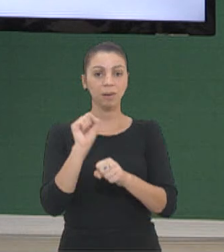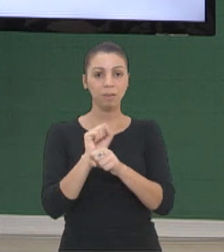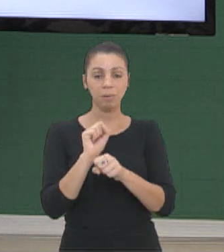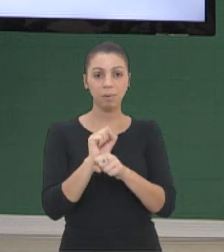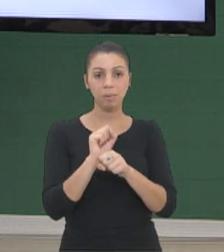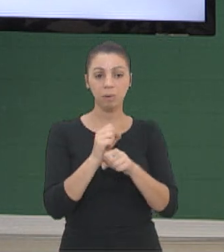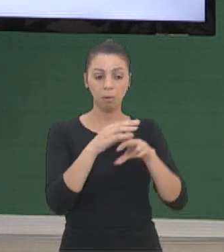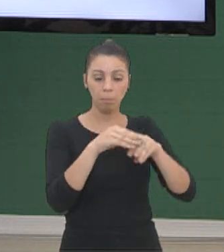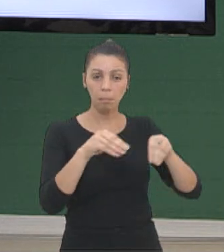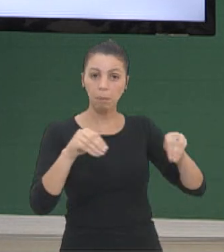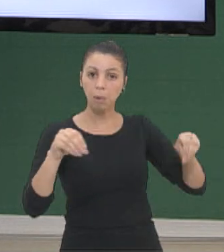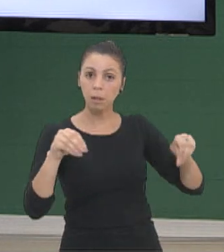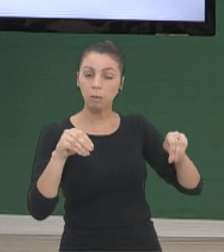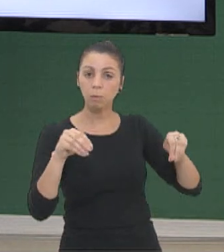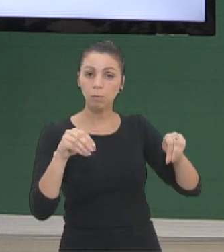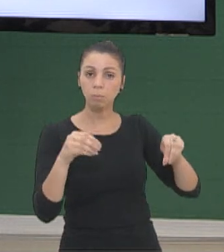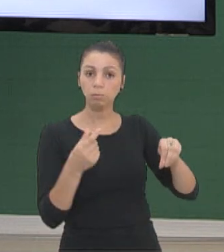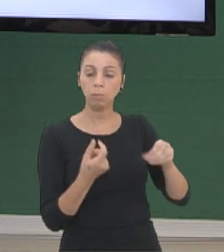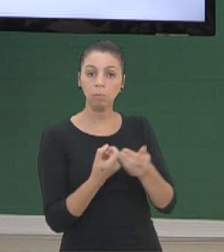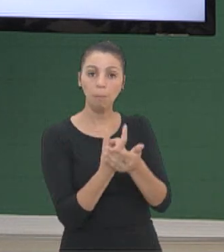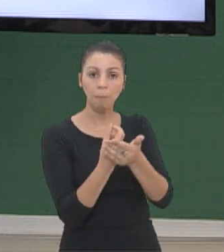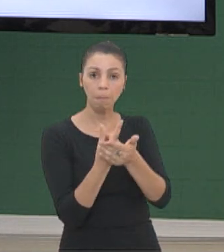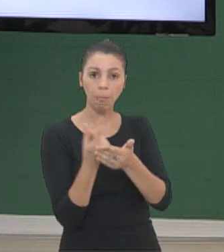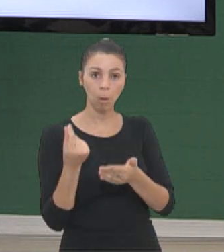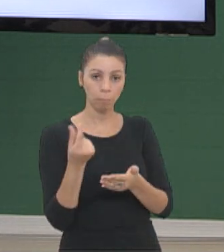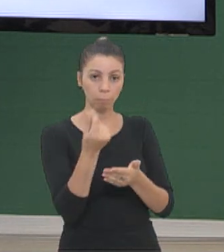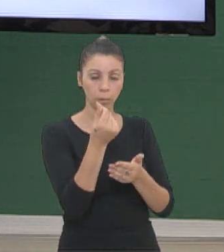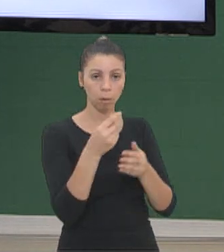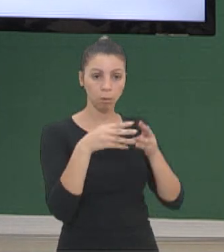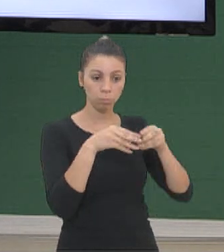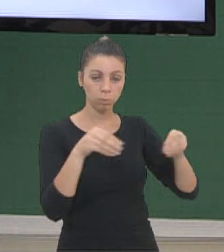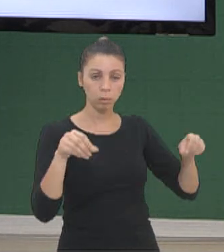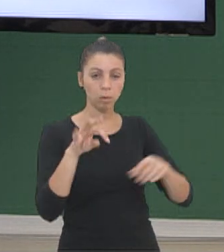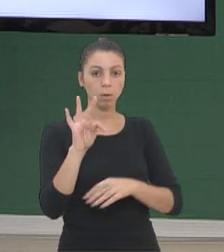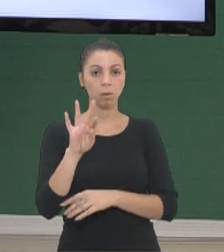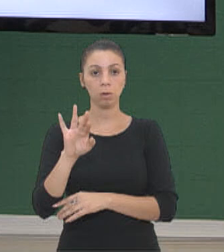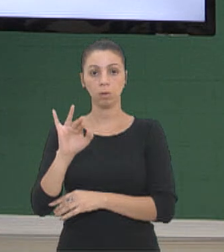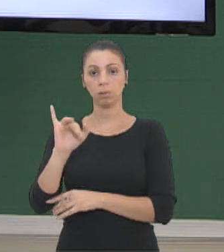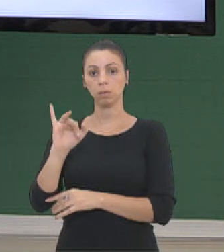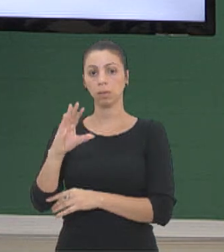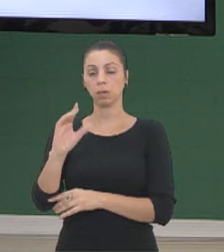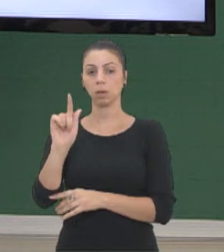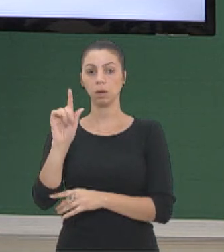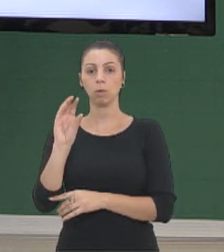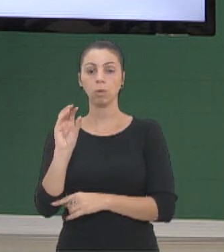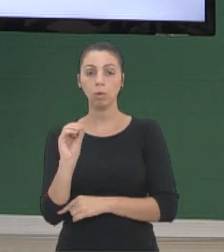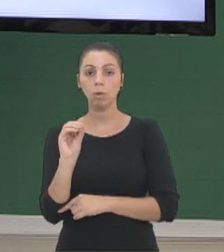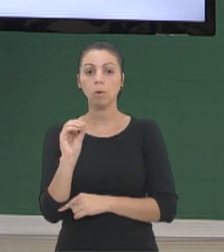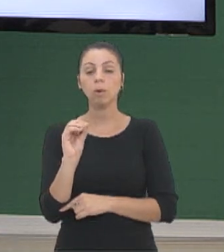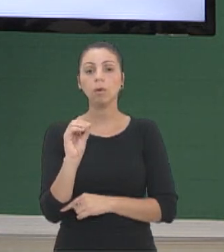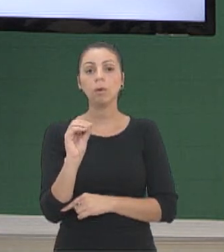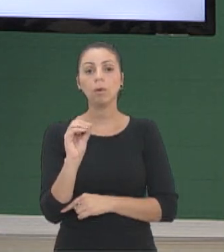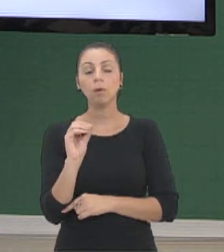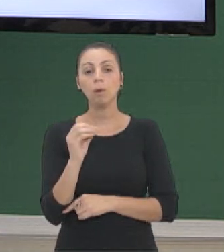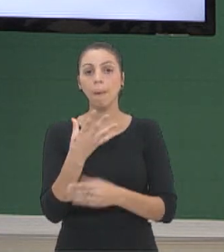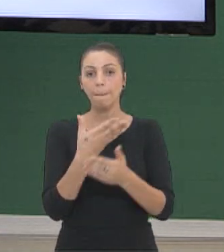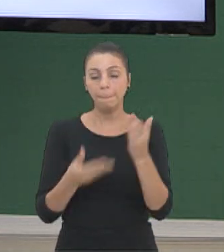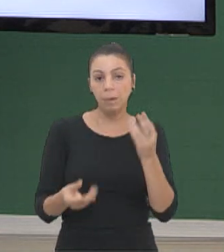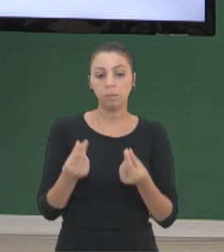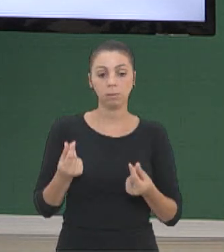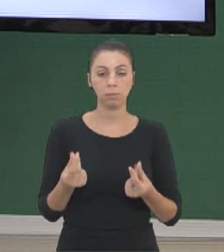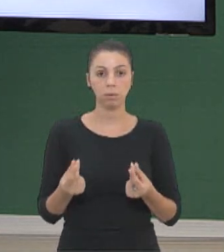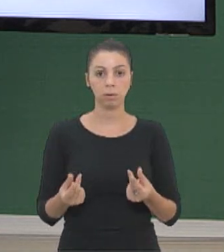trigo, porque o problema na França sempre foi o aumento do preço do pão, a inflação, a perda de poder aquisitivo da